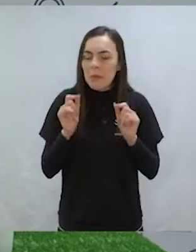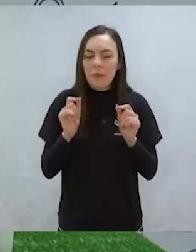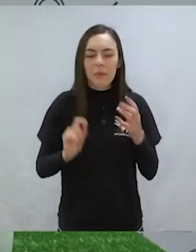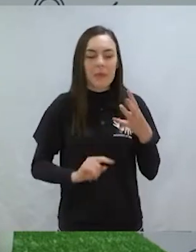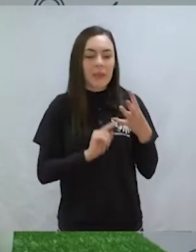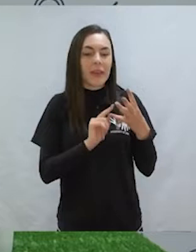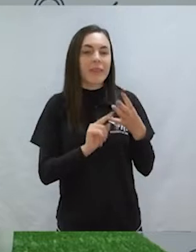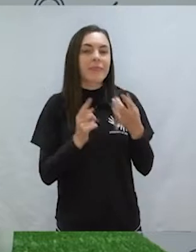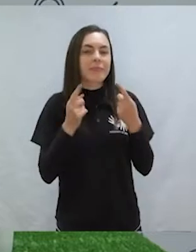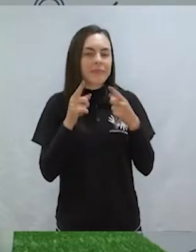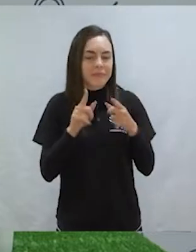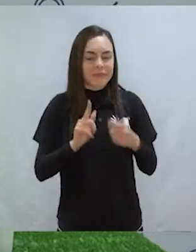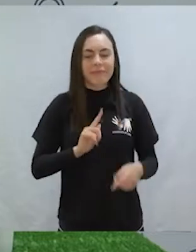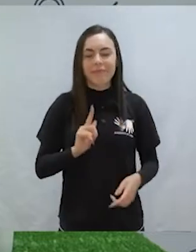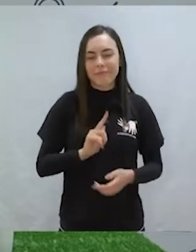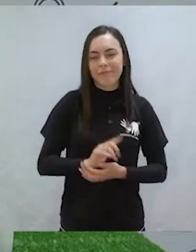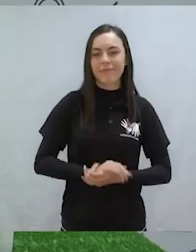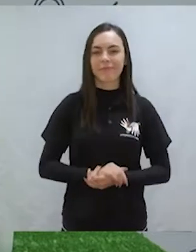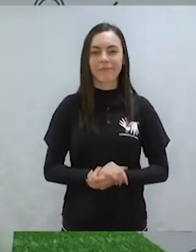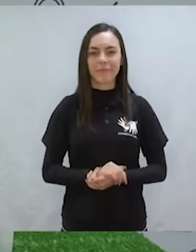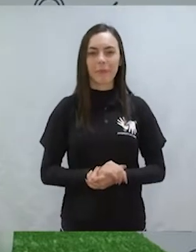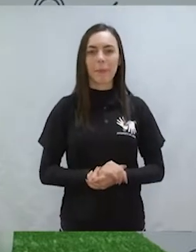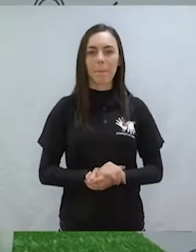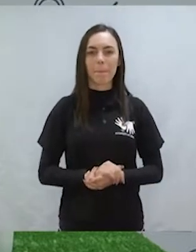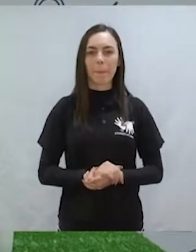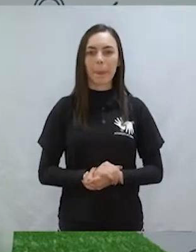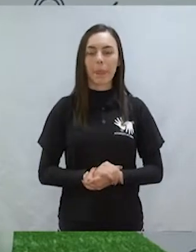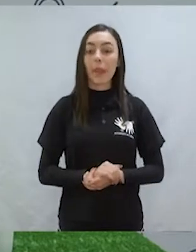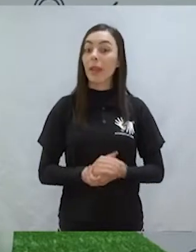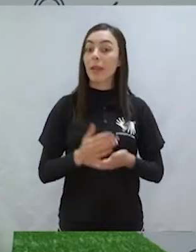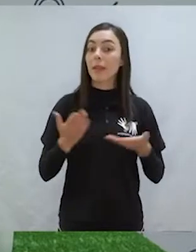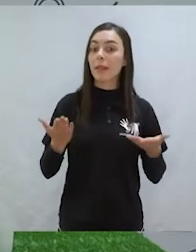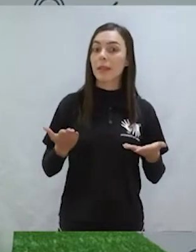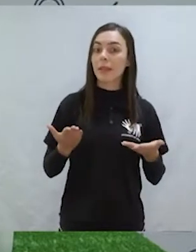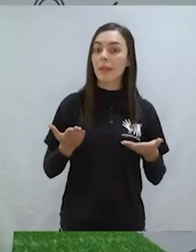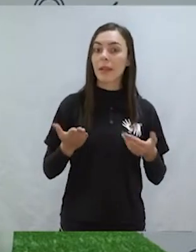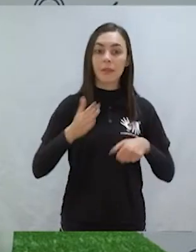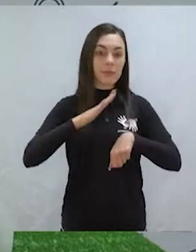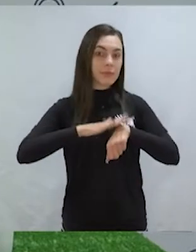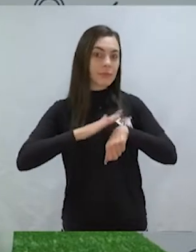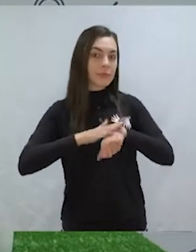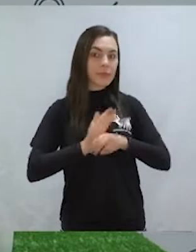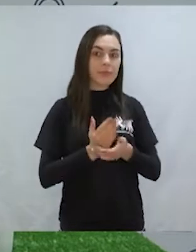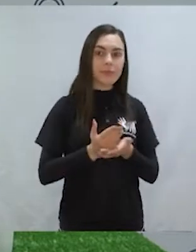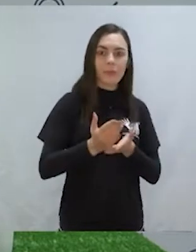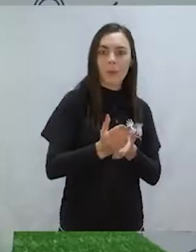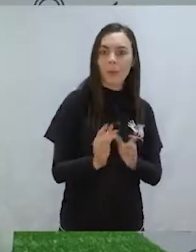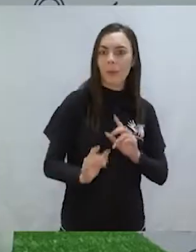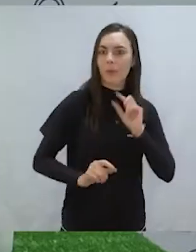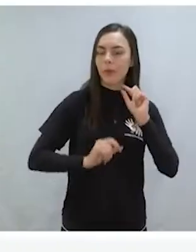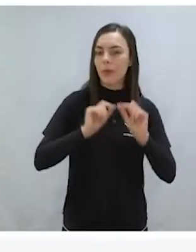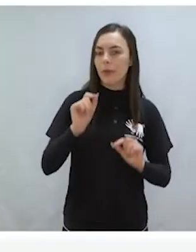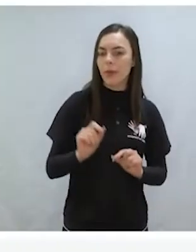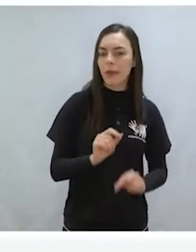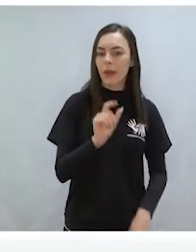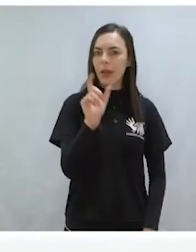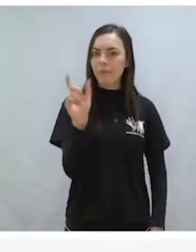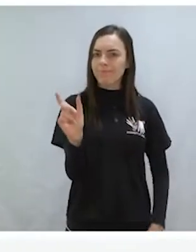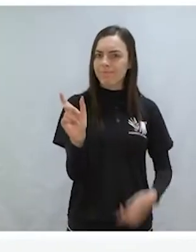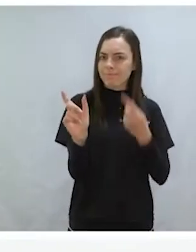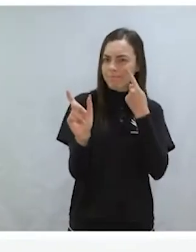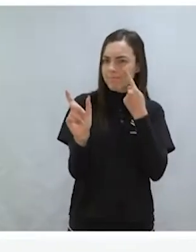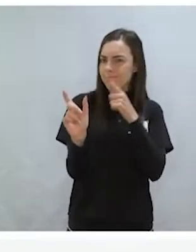vai ter um desafio, como sempre, ok? E aí, chegou o primeiro momento nosso.